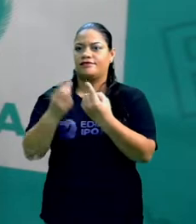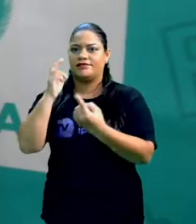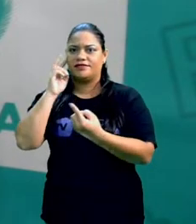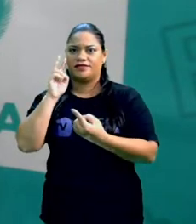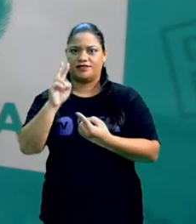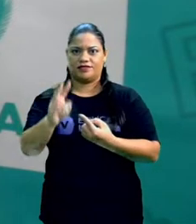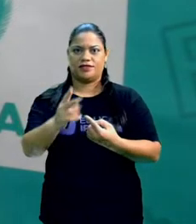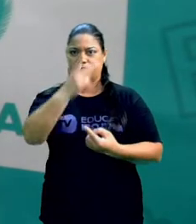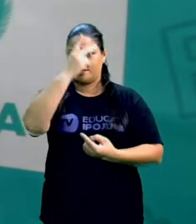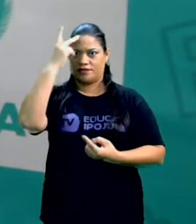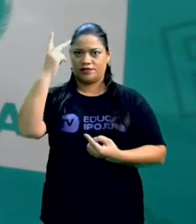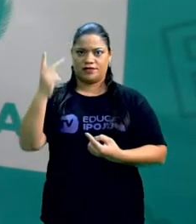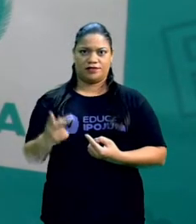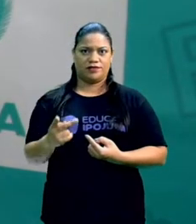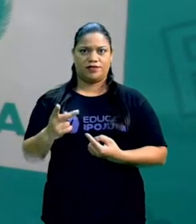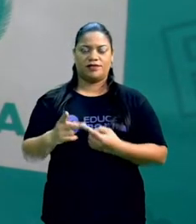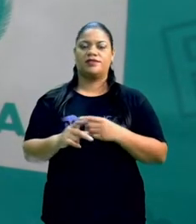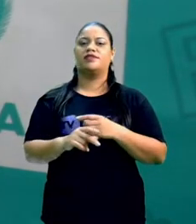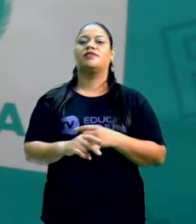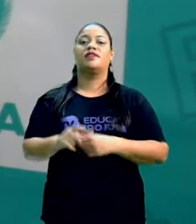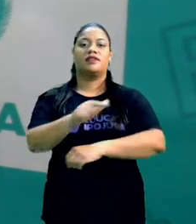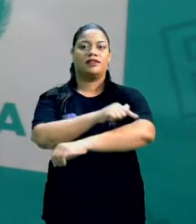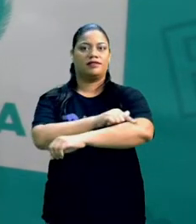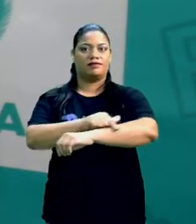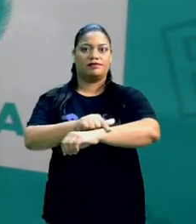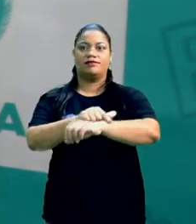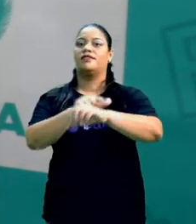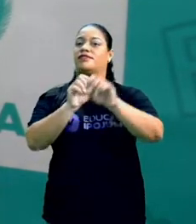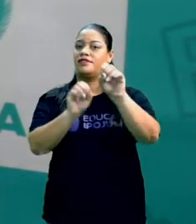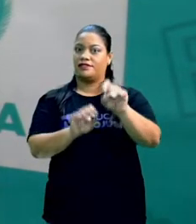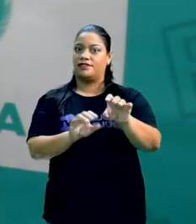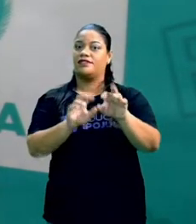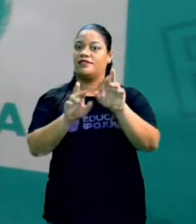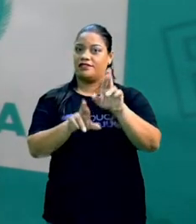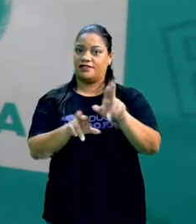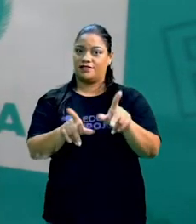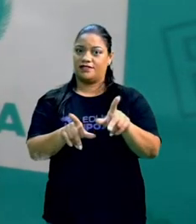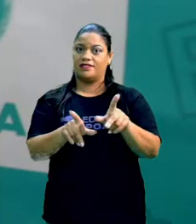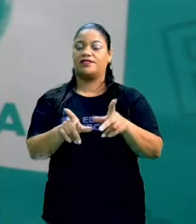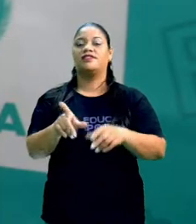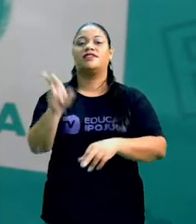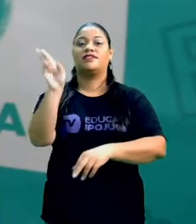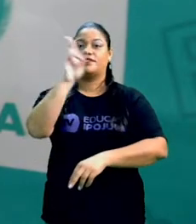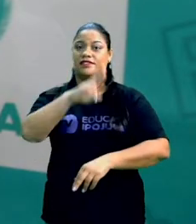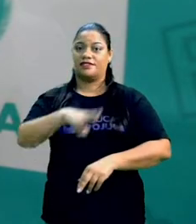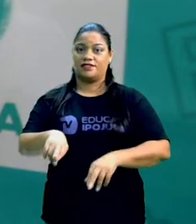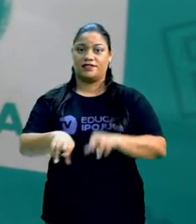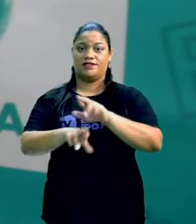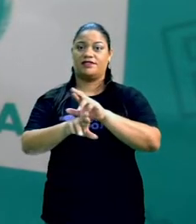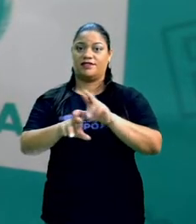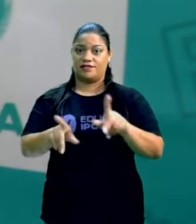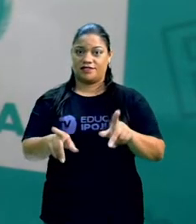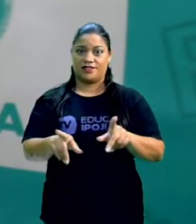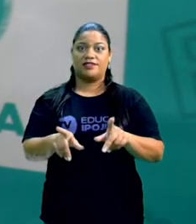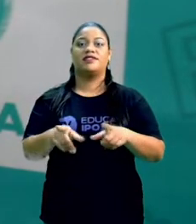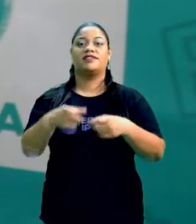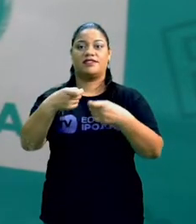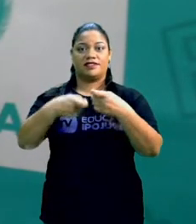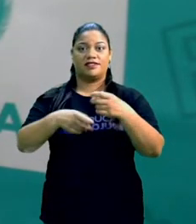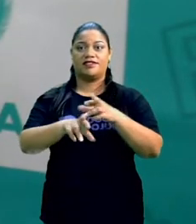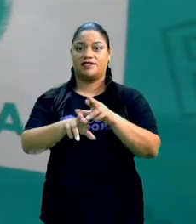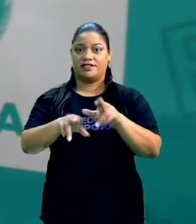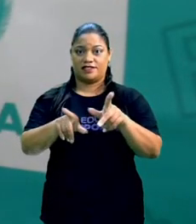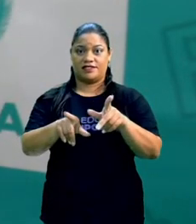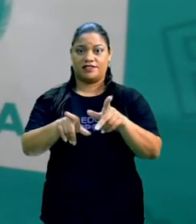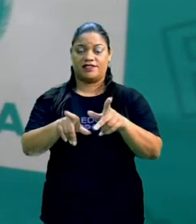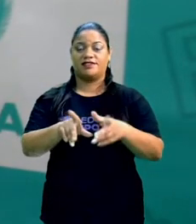se deparar com pessoas de educação diferente, de criação diferente, de religião diferente, de sexualidade